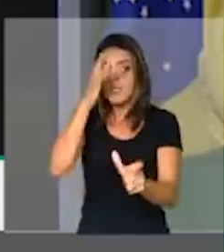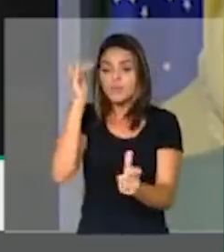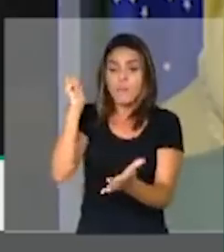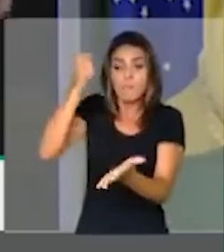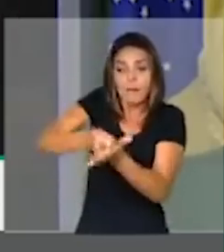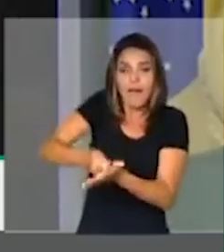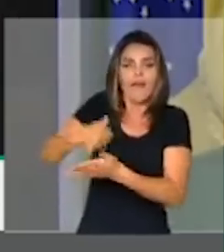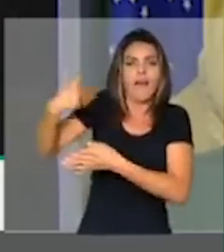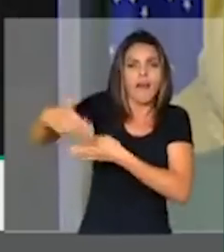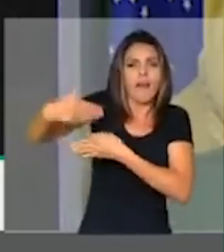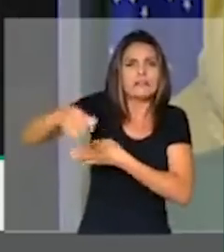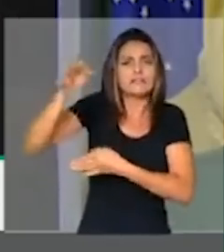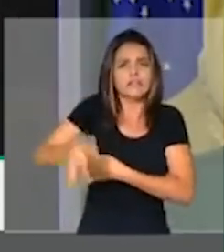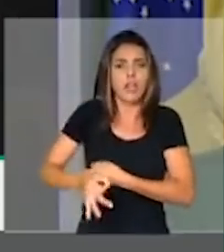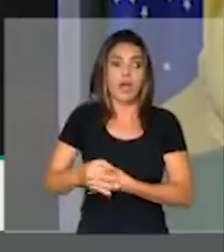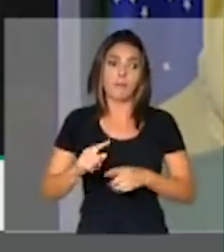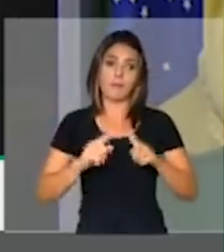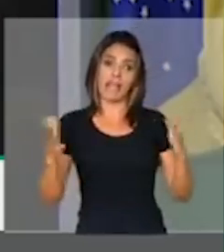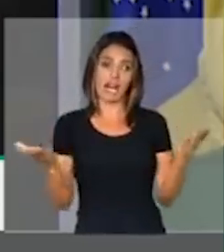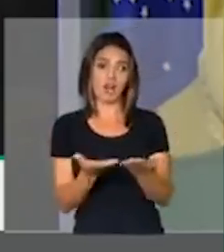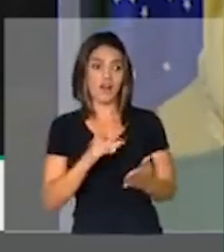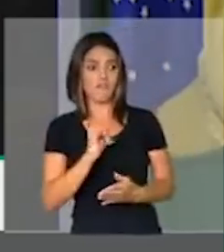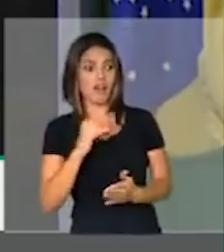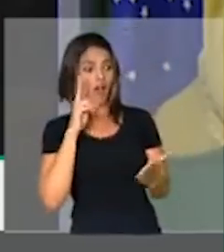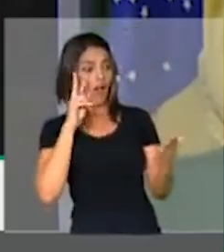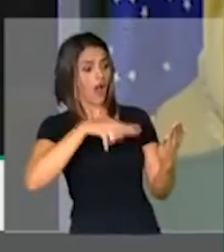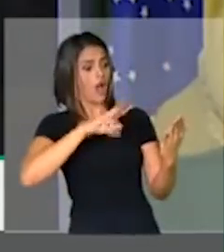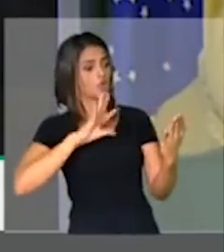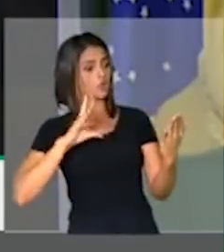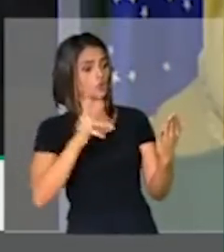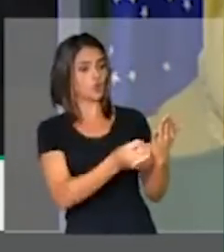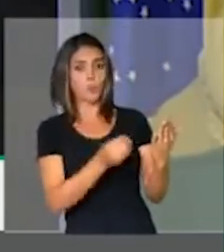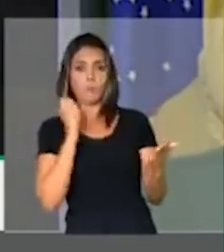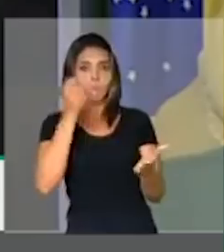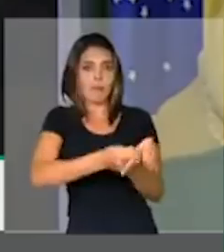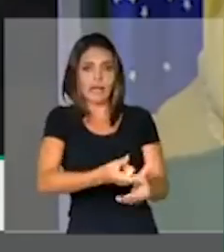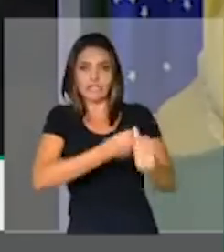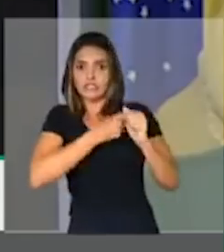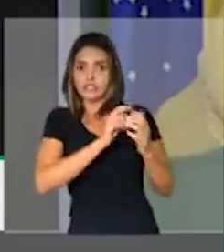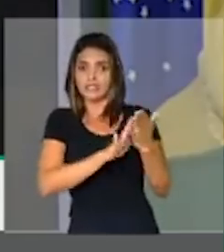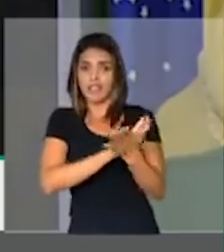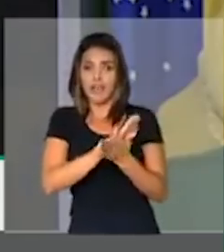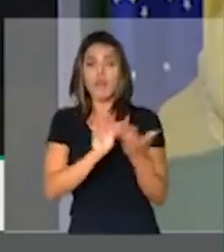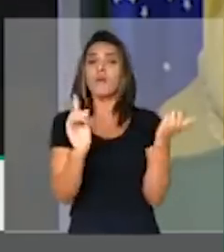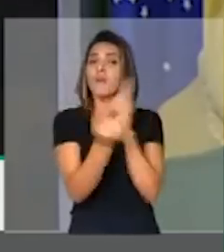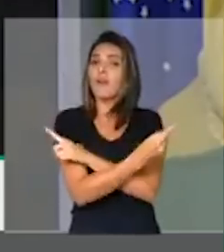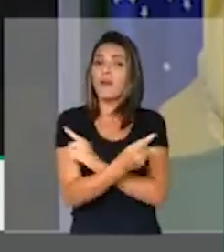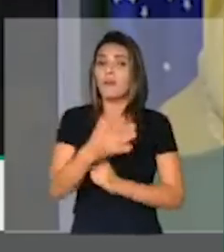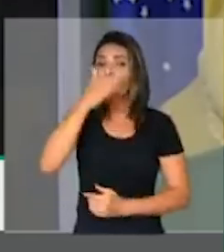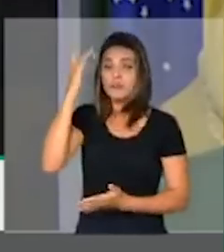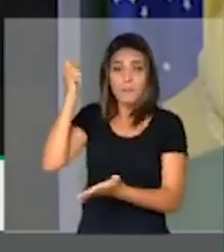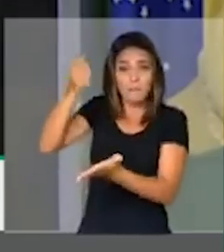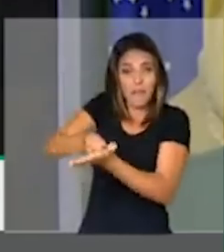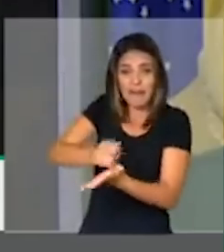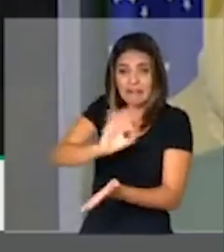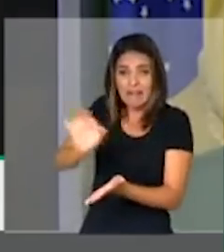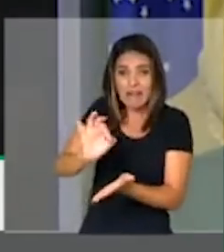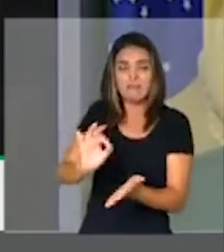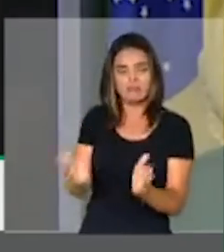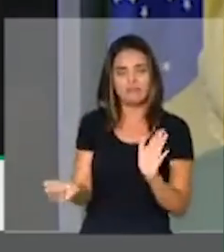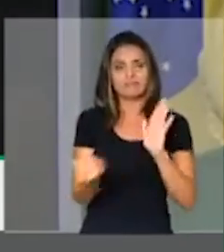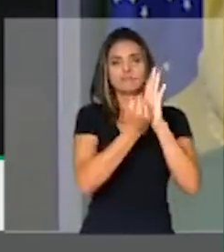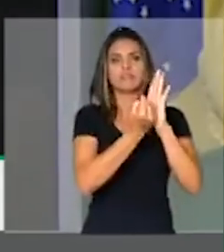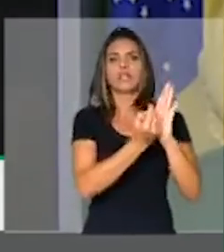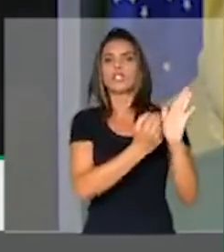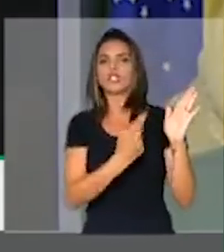mas agora todo mundo vai saber quem não paga a dívida. É o contrário. Hoje, quem não paga já está lá marcado. Quem não está marcado é quem